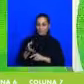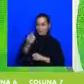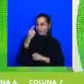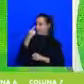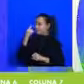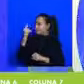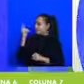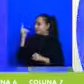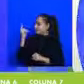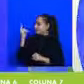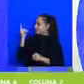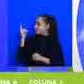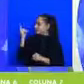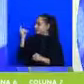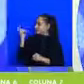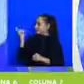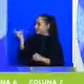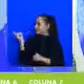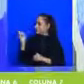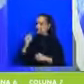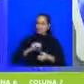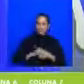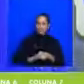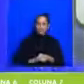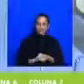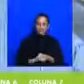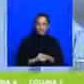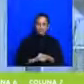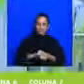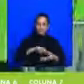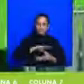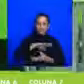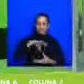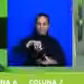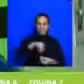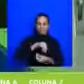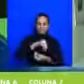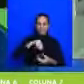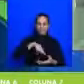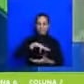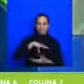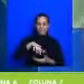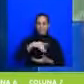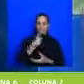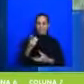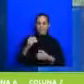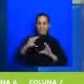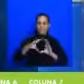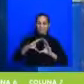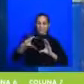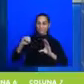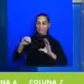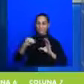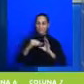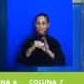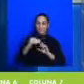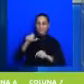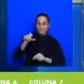Bola posicionada. Valendo. Globo recarregado, embaralhando 10 bolas numeradas de 0 a 9.